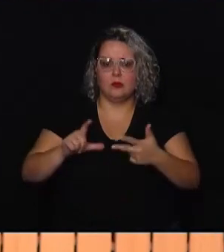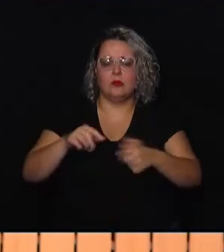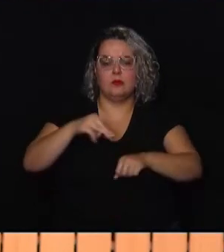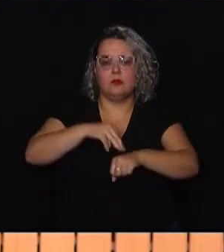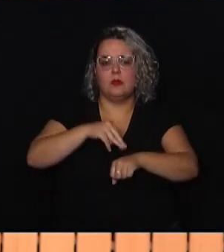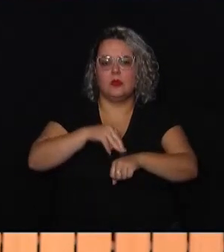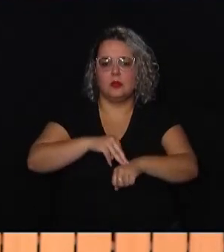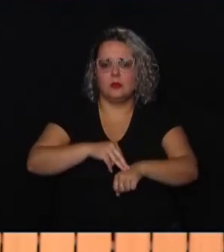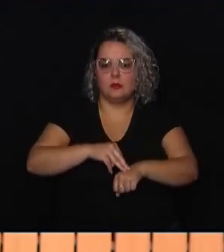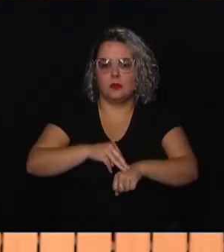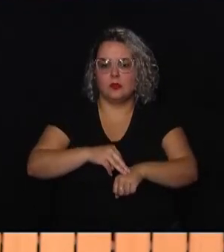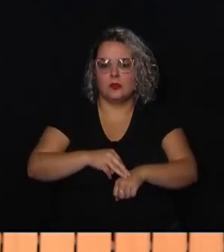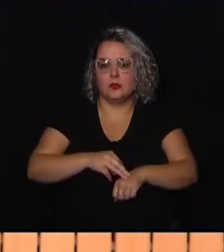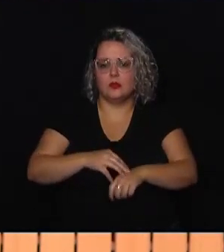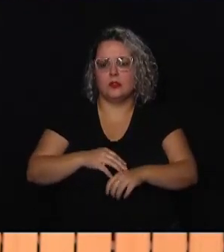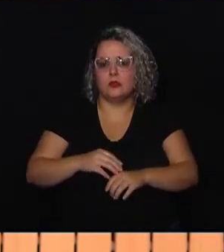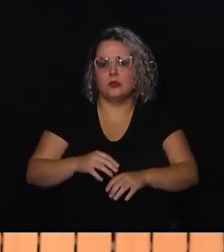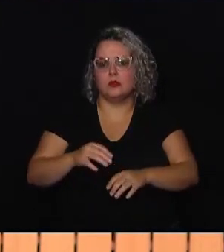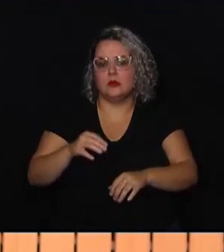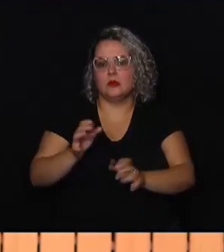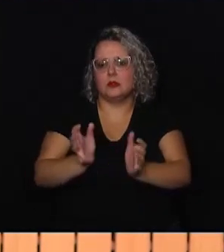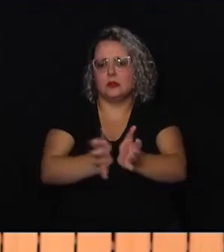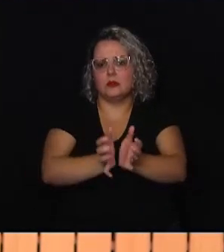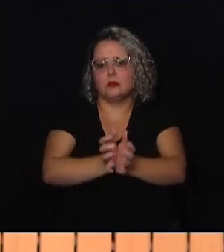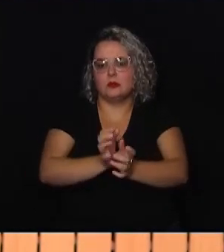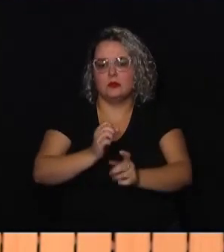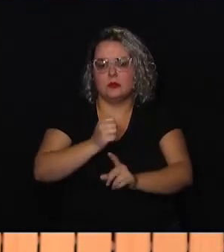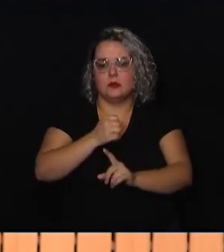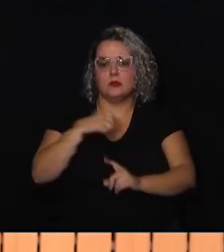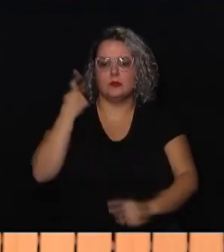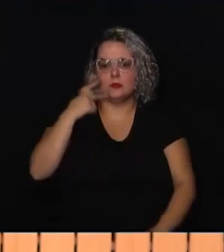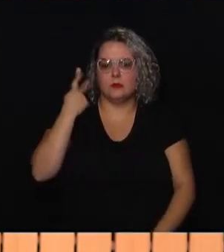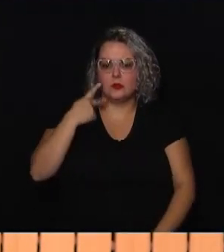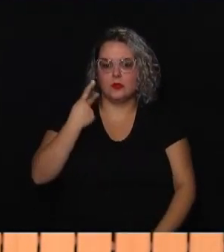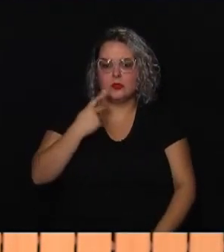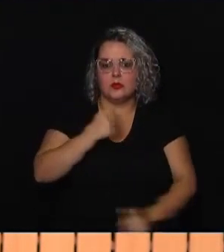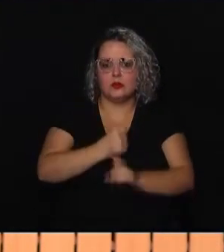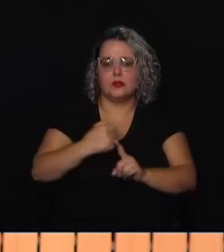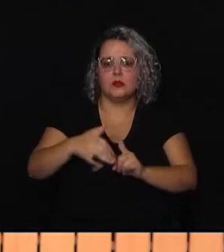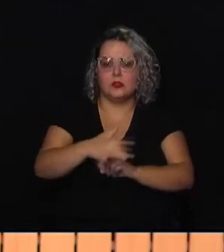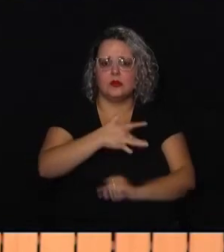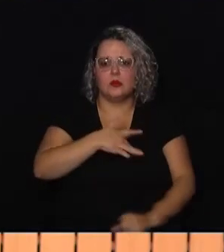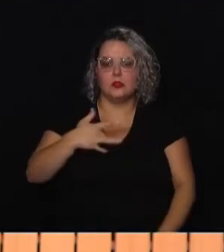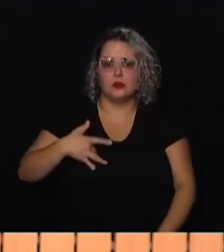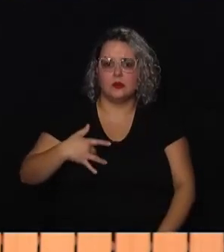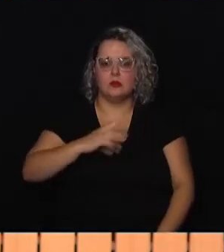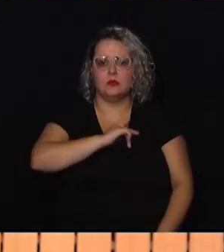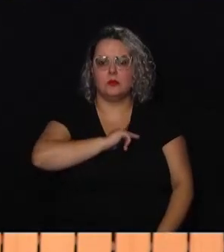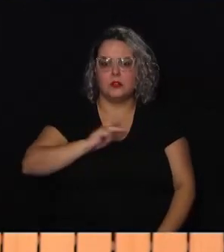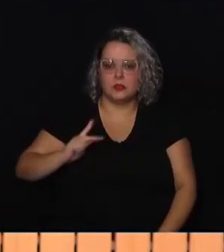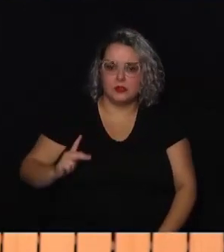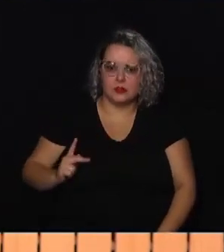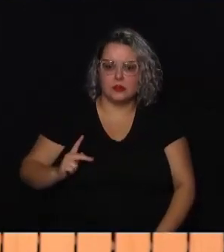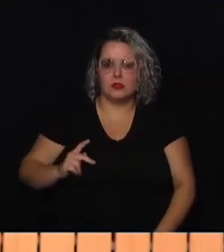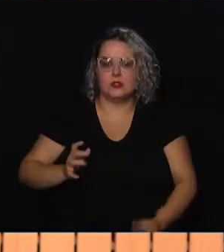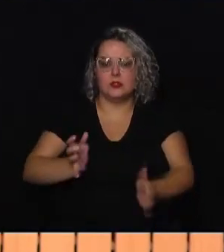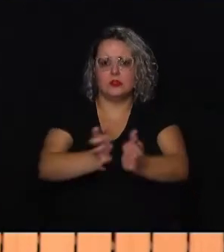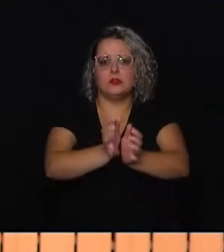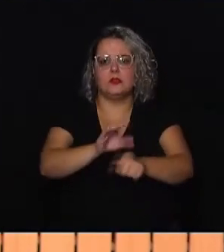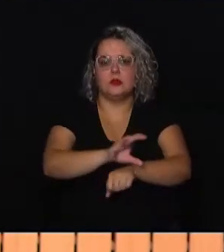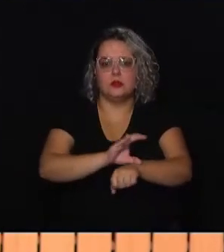de Política Social e Saúde, presidente da Comissão de Constituição e Legalidade, o professor